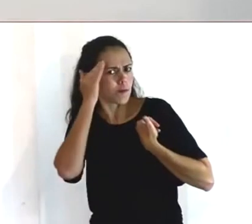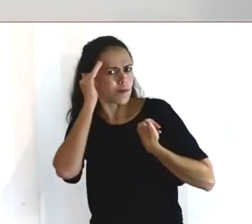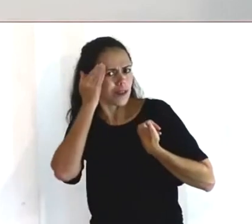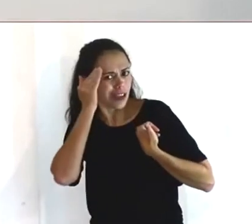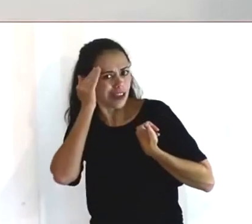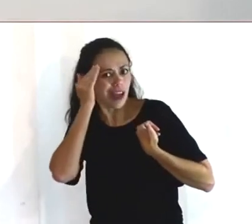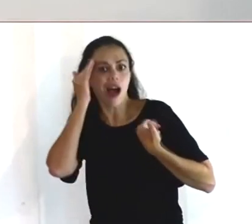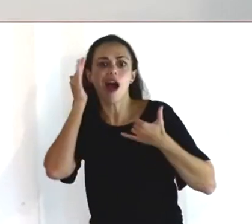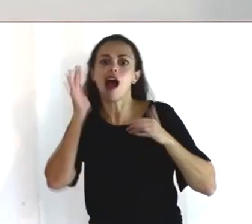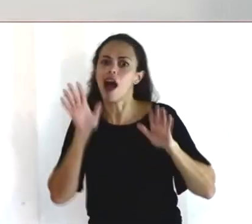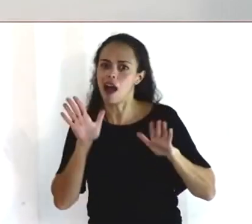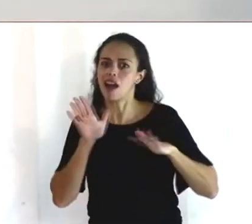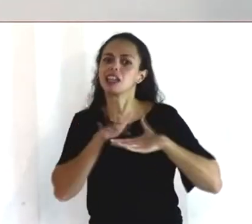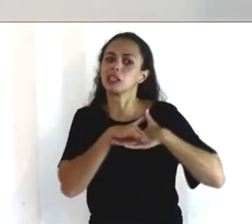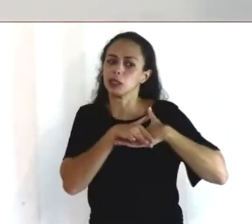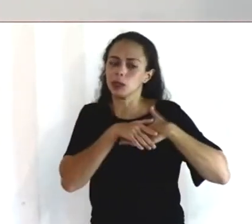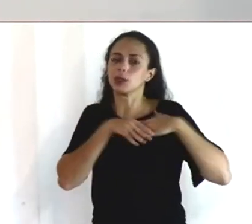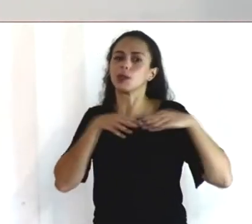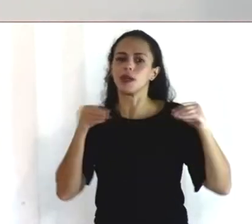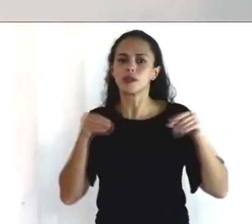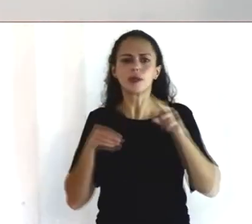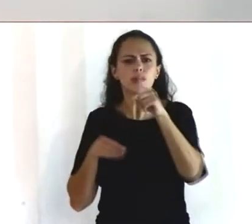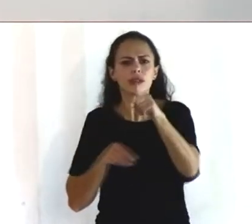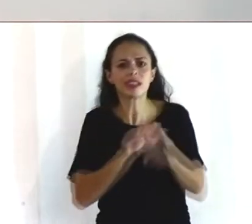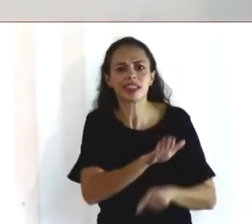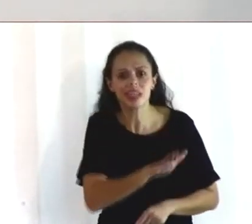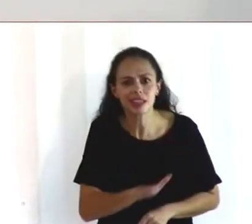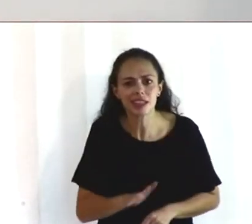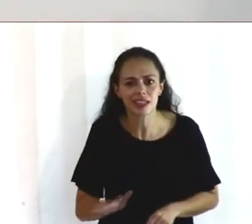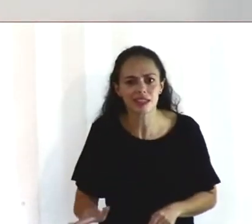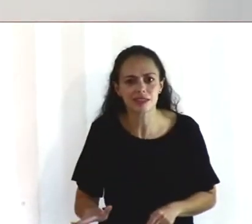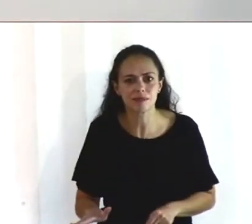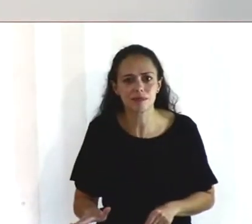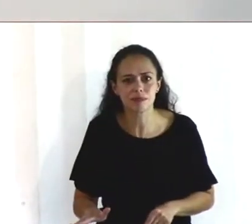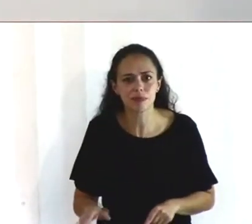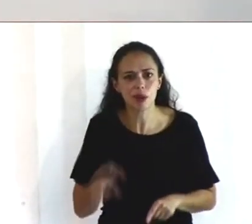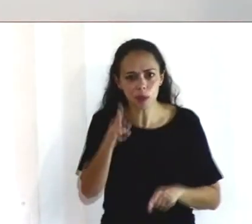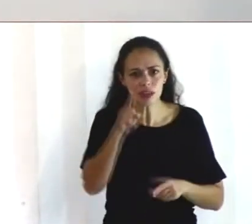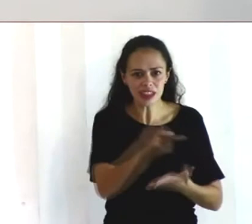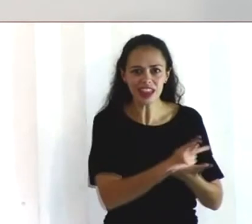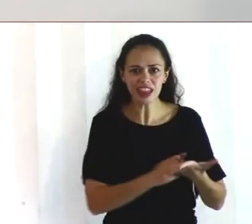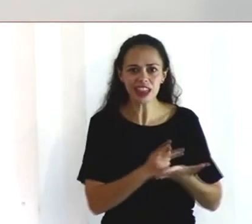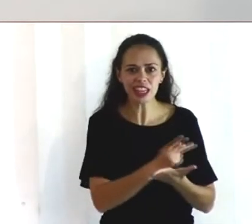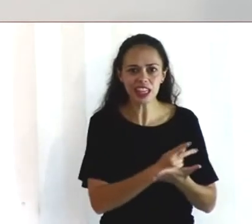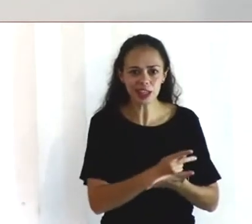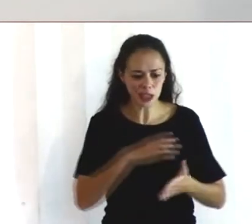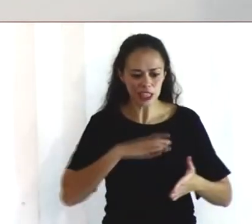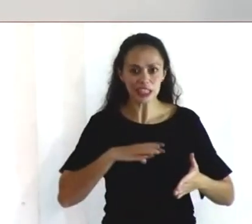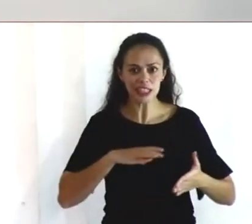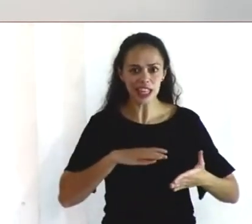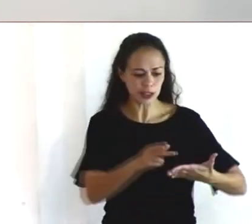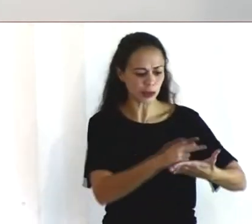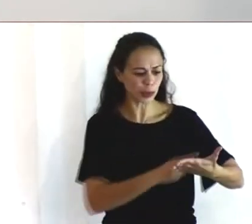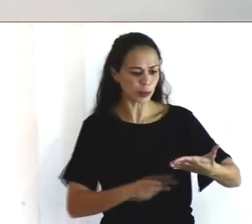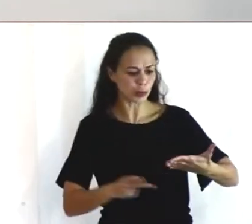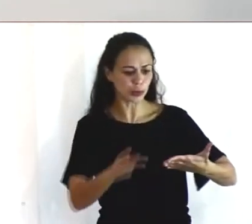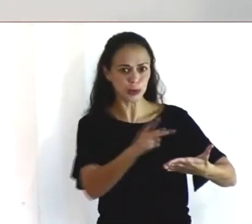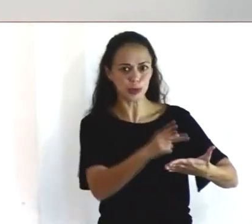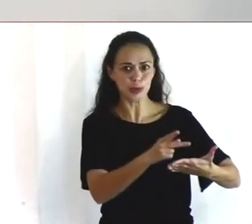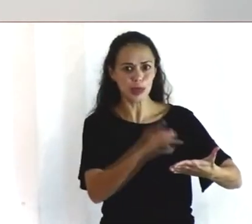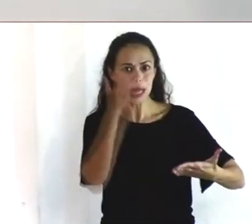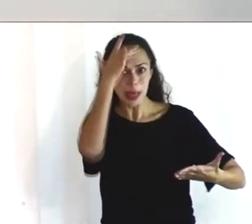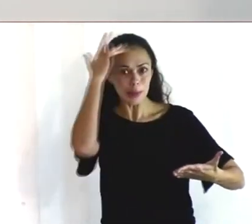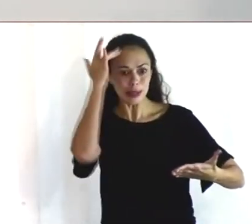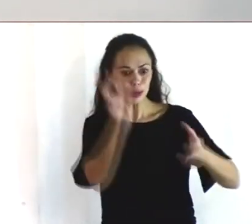cura. Crianças, o pastor crê que naquela cidade que vocês desenharam, cheia de gente, pessoas